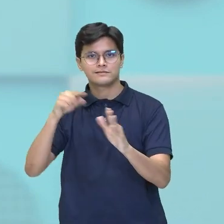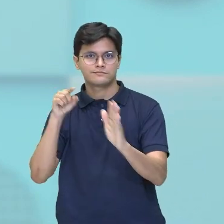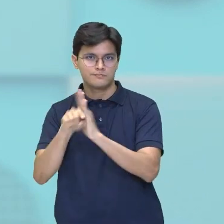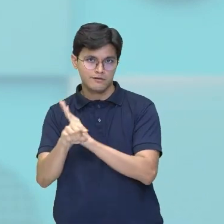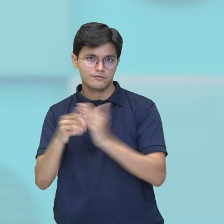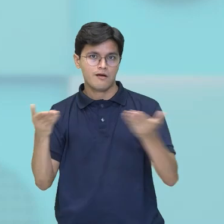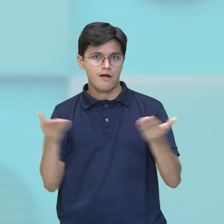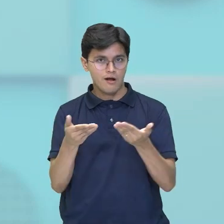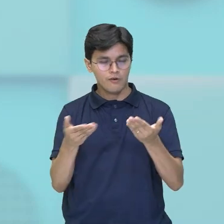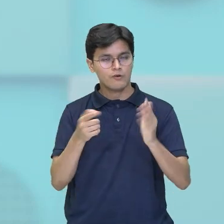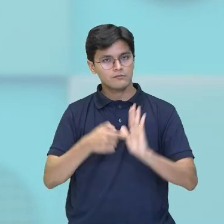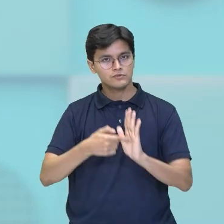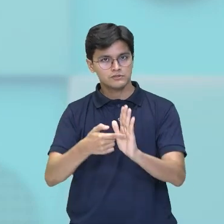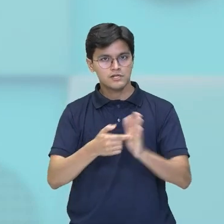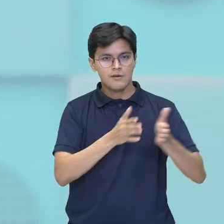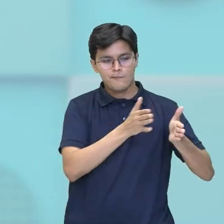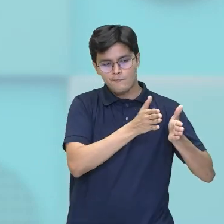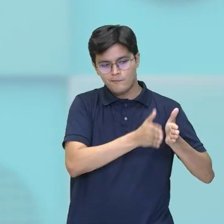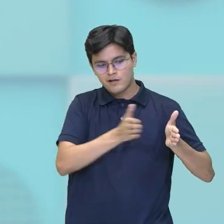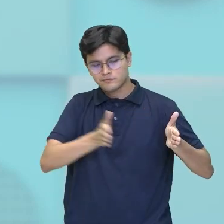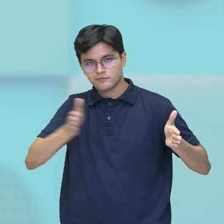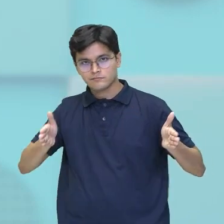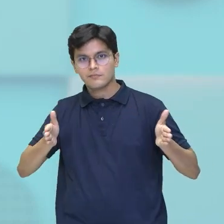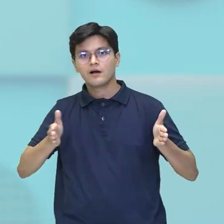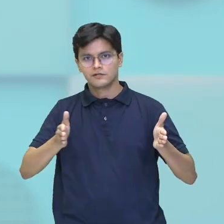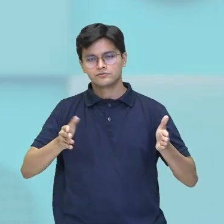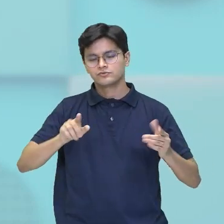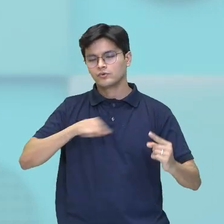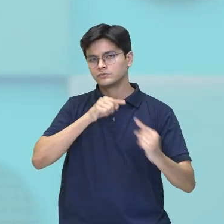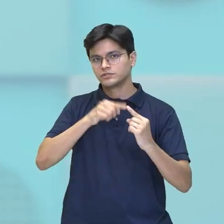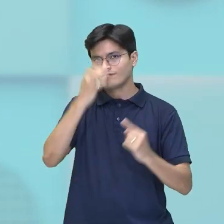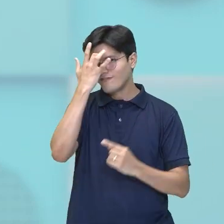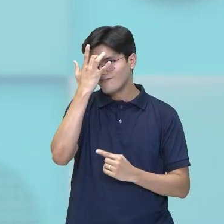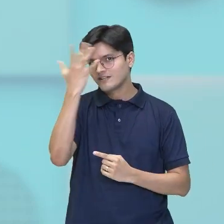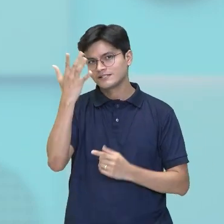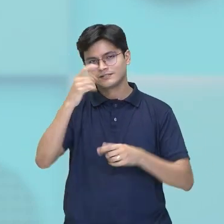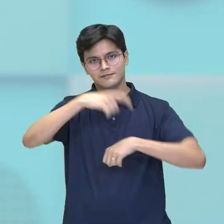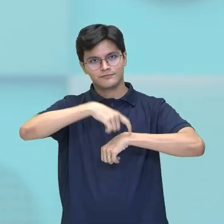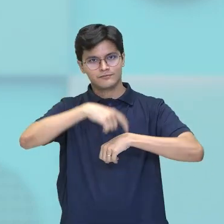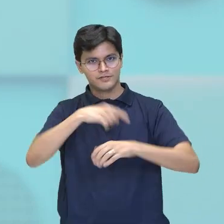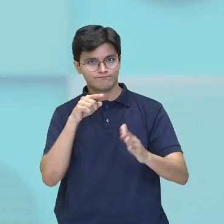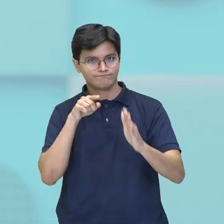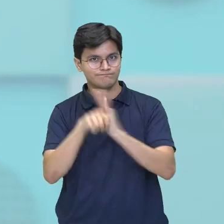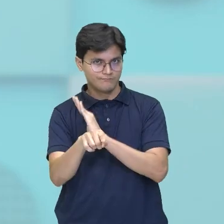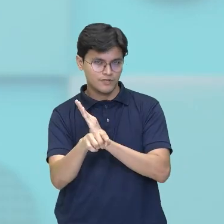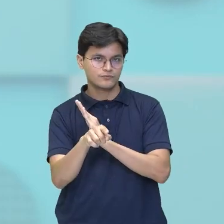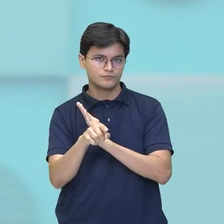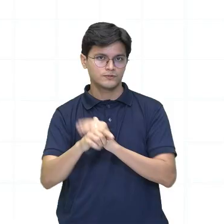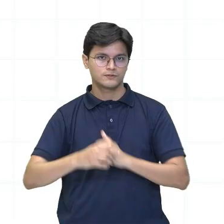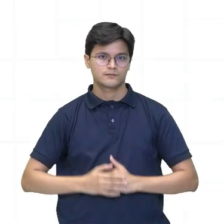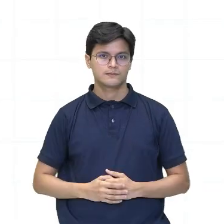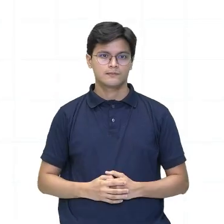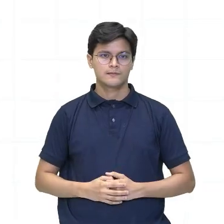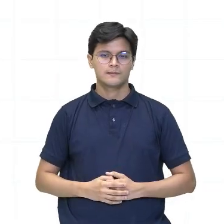a passo que facilita bastante no momento de fazer perguntas. Vejam comigo.